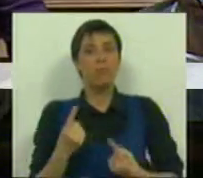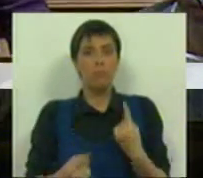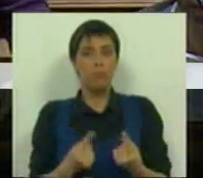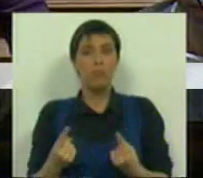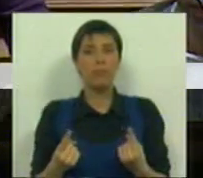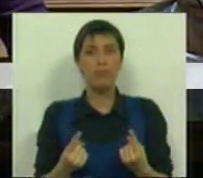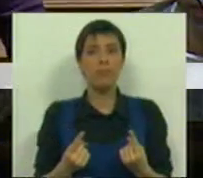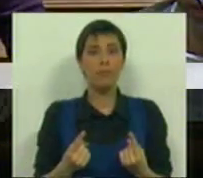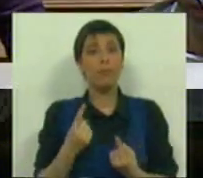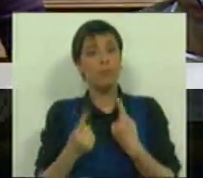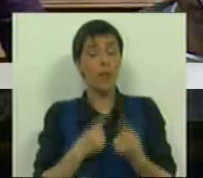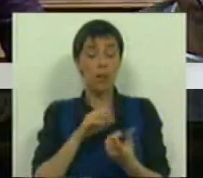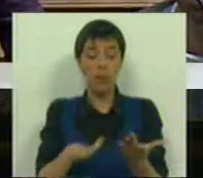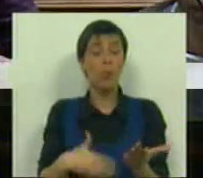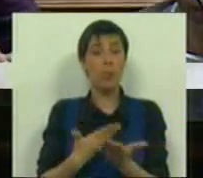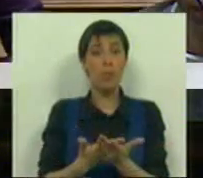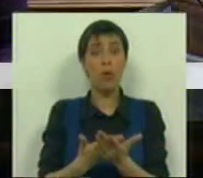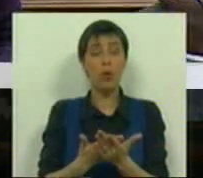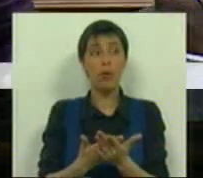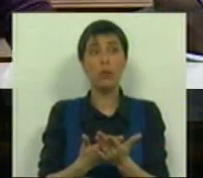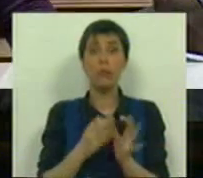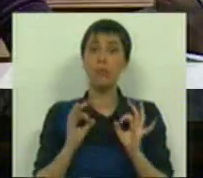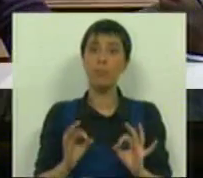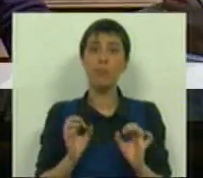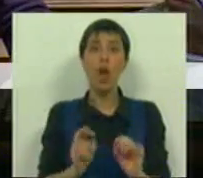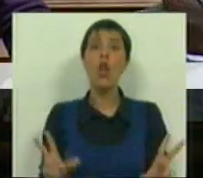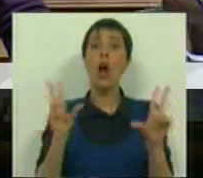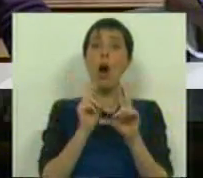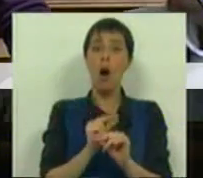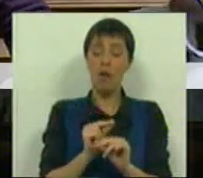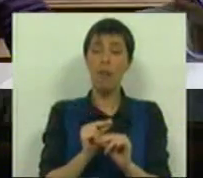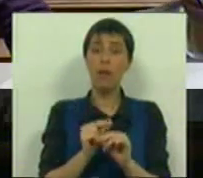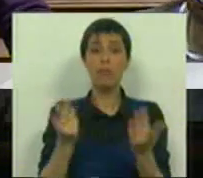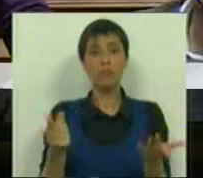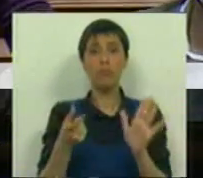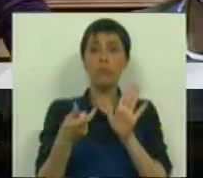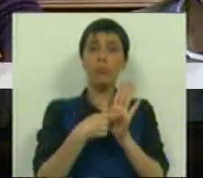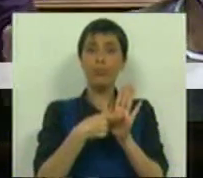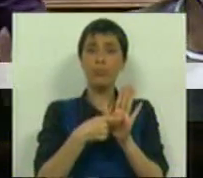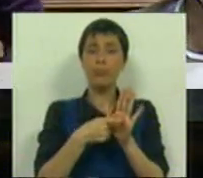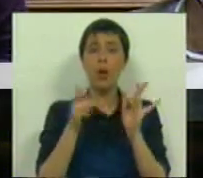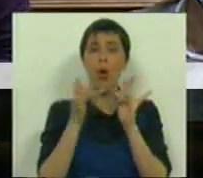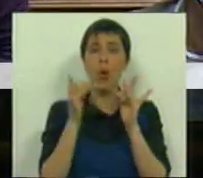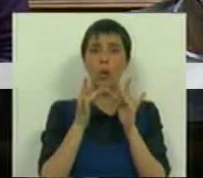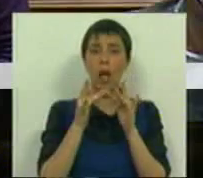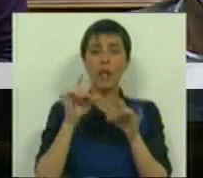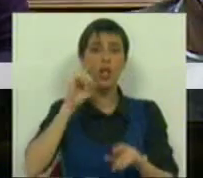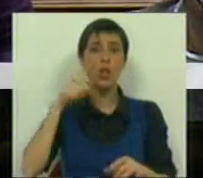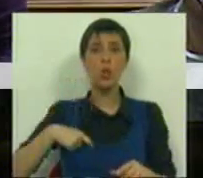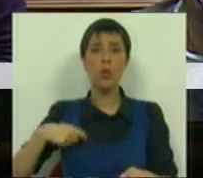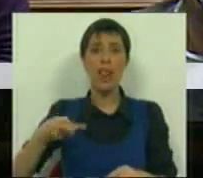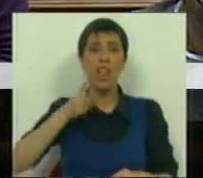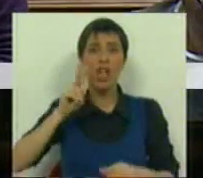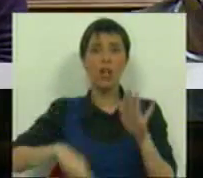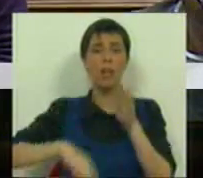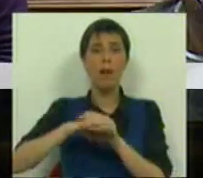algumas propostas que são relativamente novas, como a figura de contacto com a segurança do